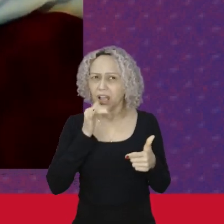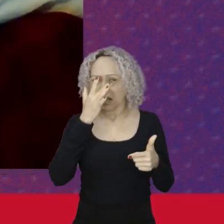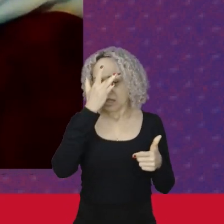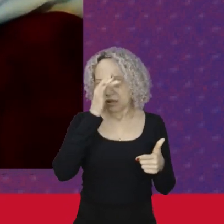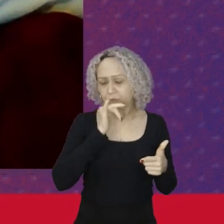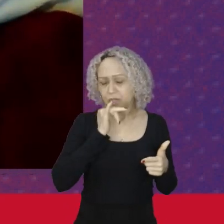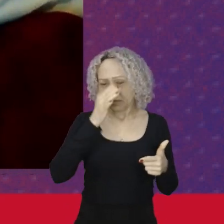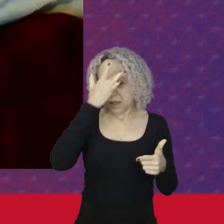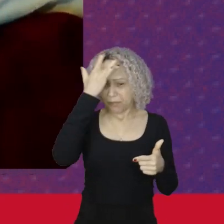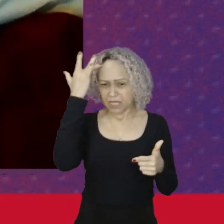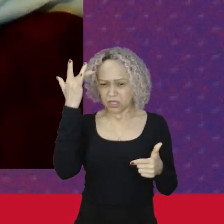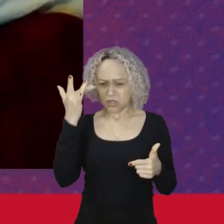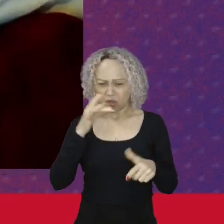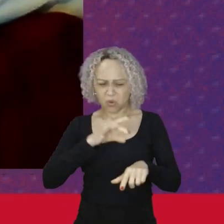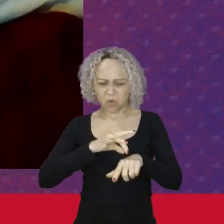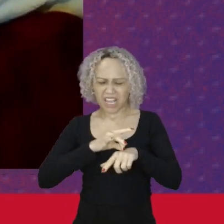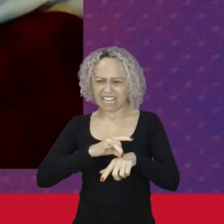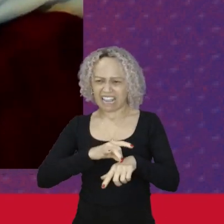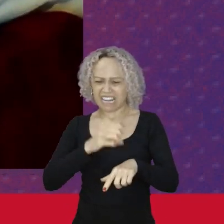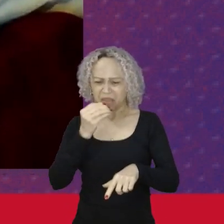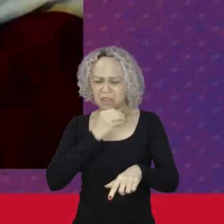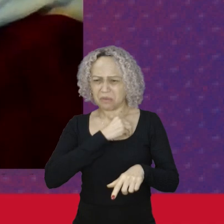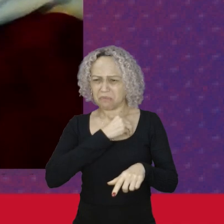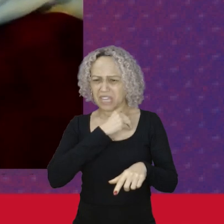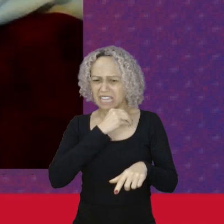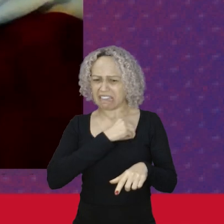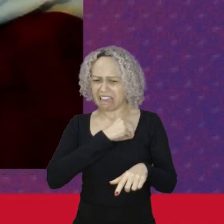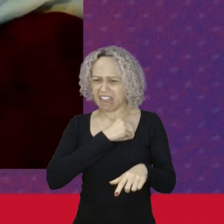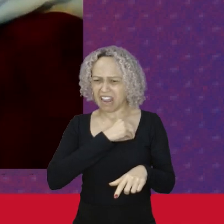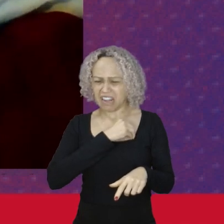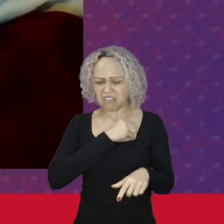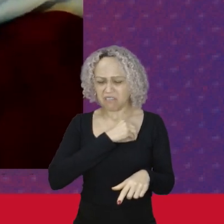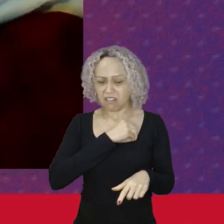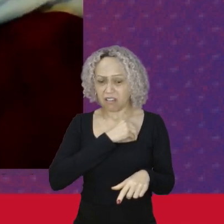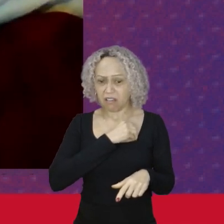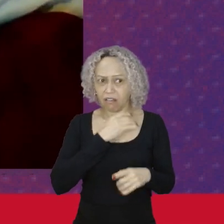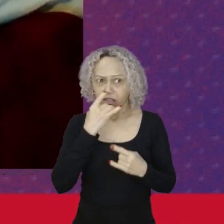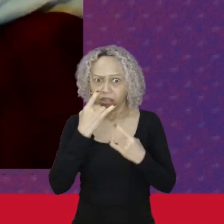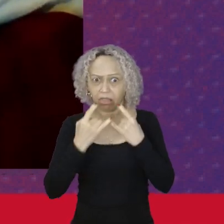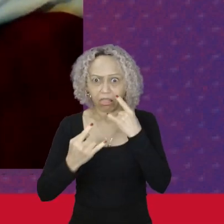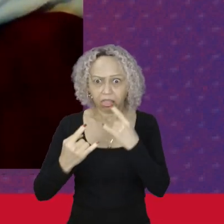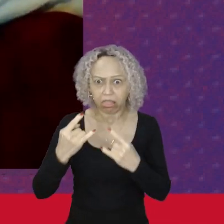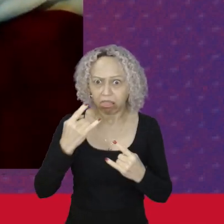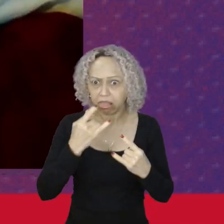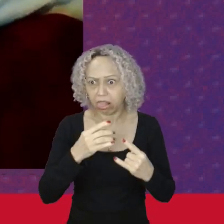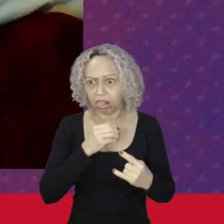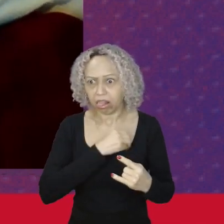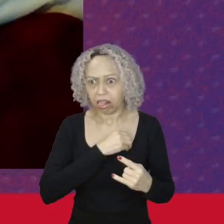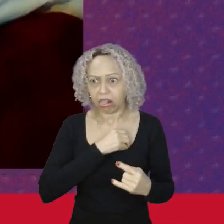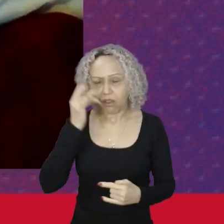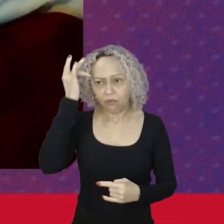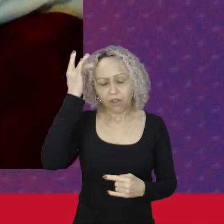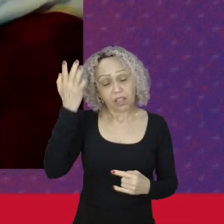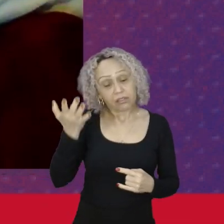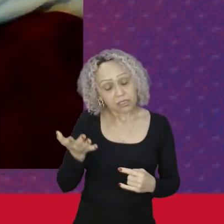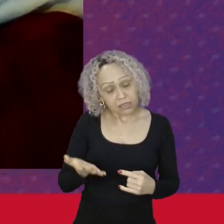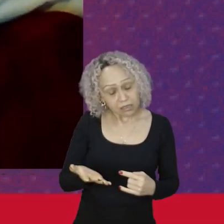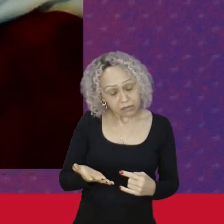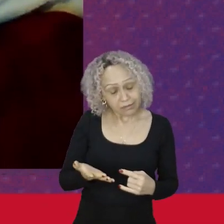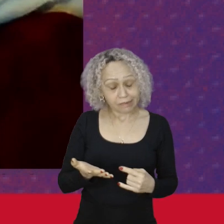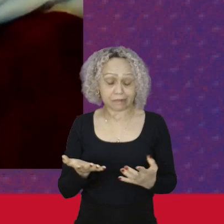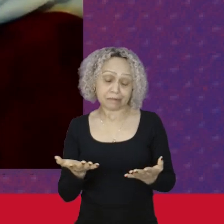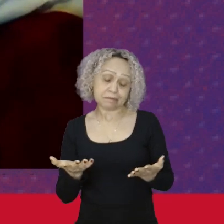ao pecado, era fraca, né? Então, a deficiência seria esse marcador, né, ou